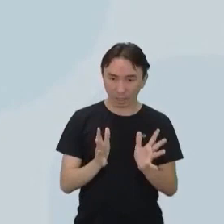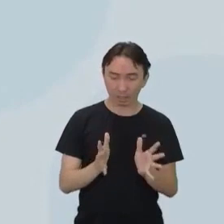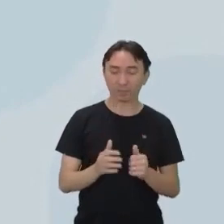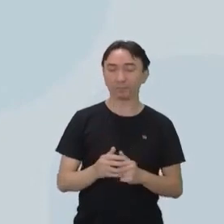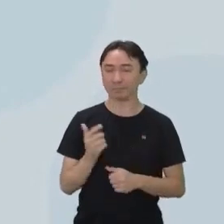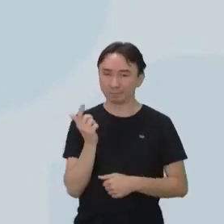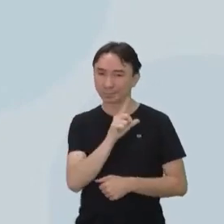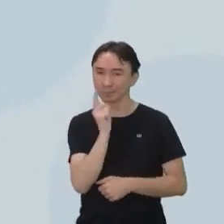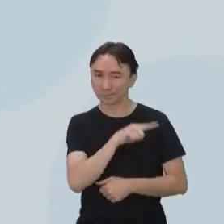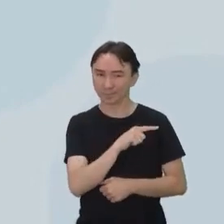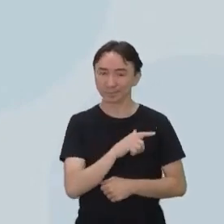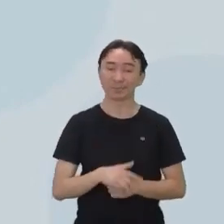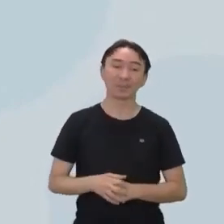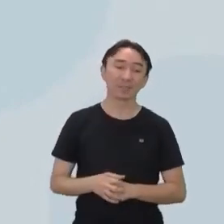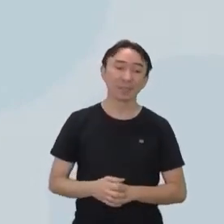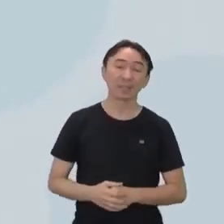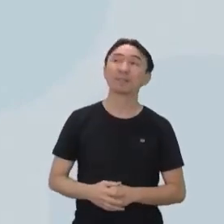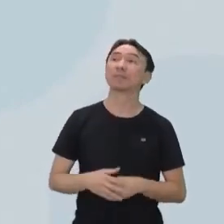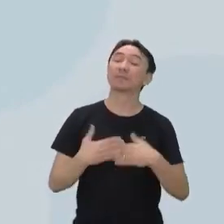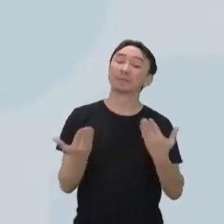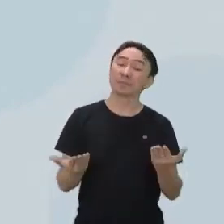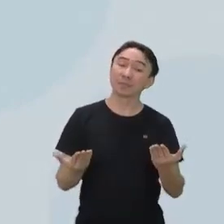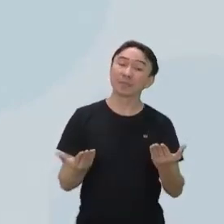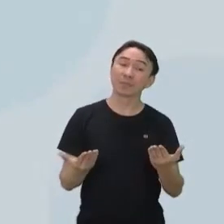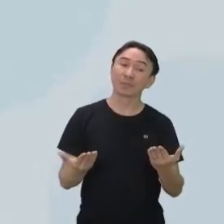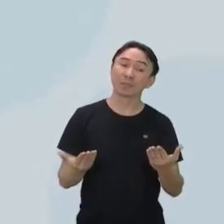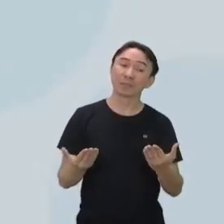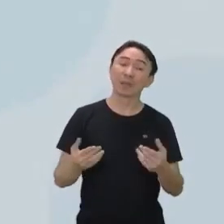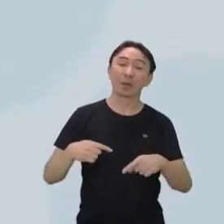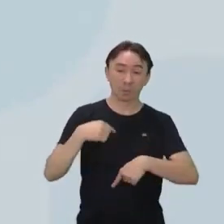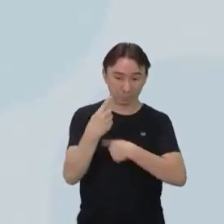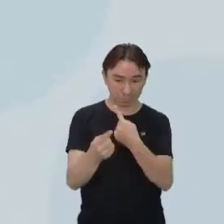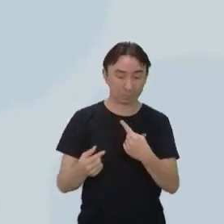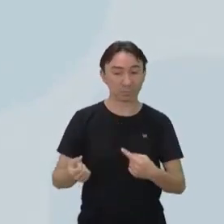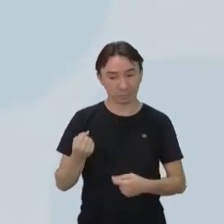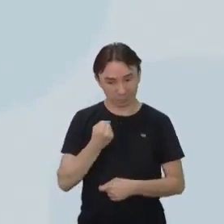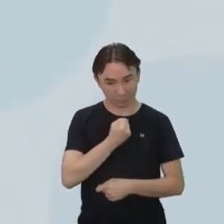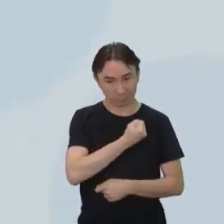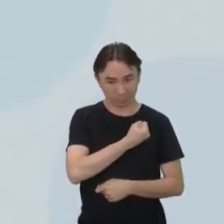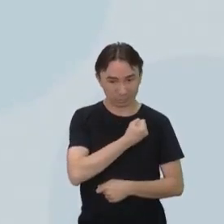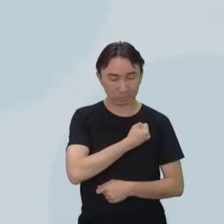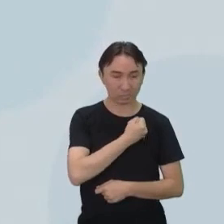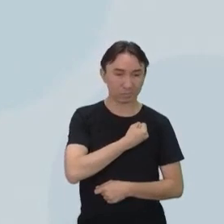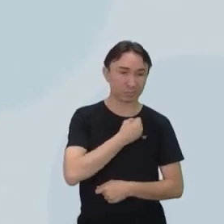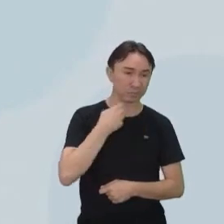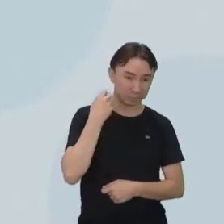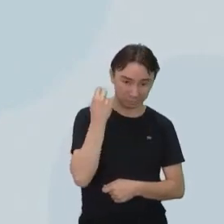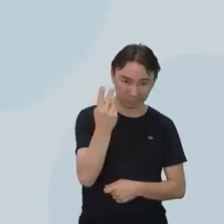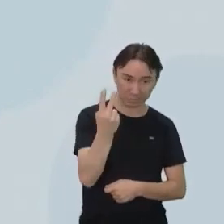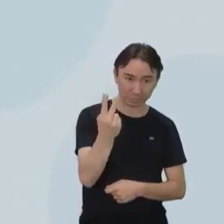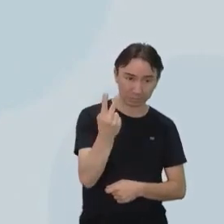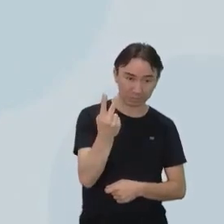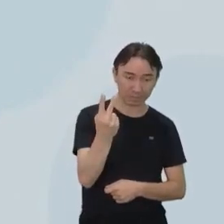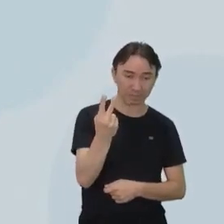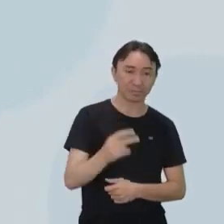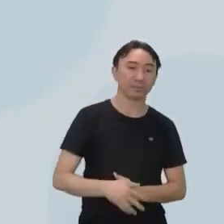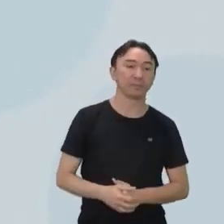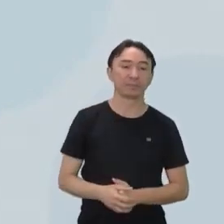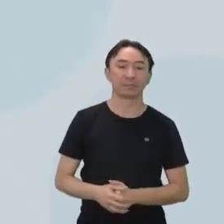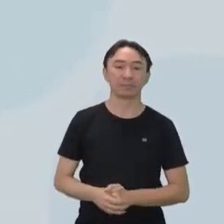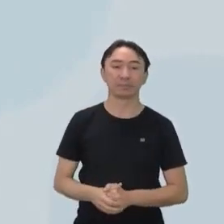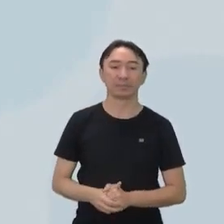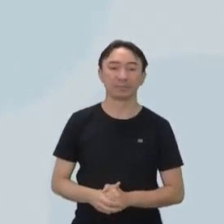sustentabilidade. Partindo então agora para o item 2, eu vou aqui rapidinho aqui.